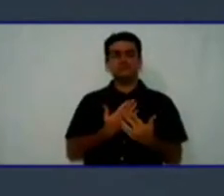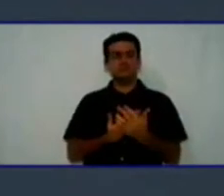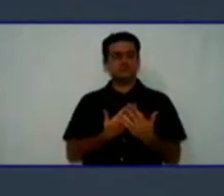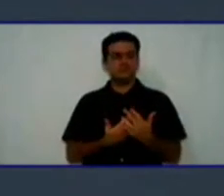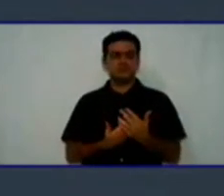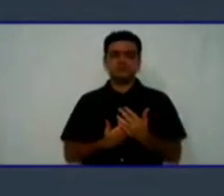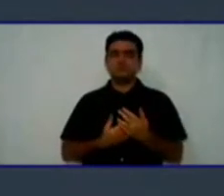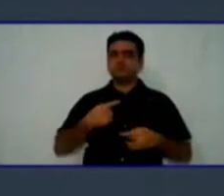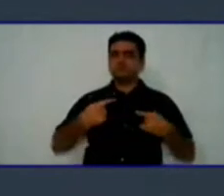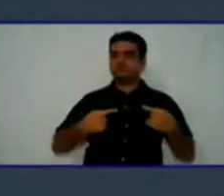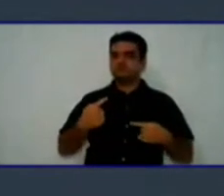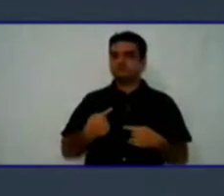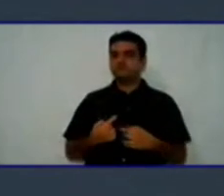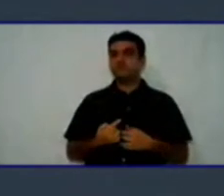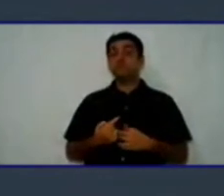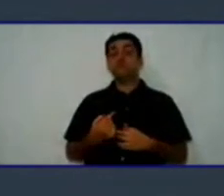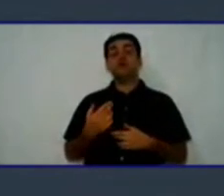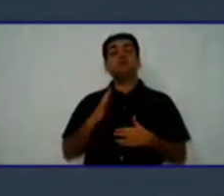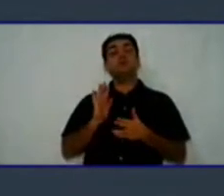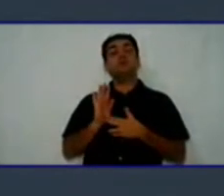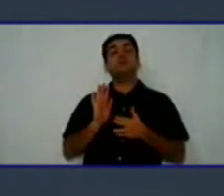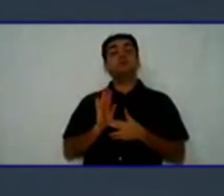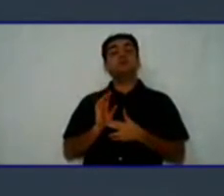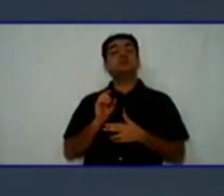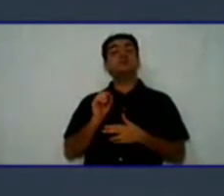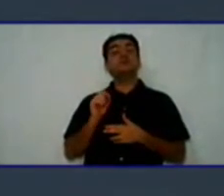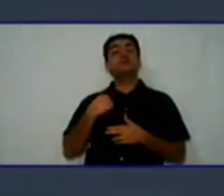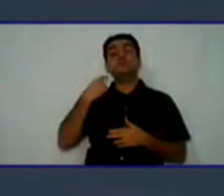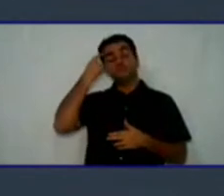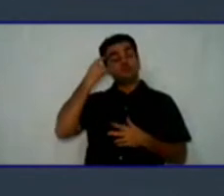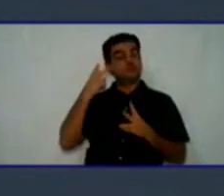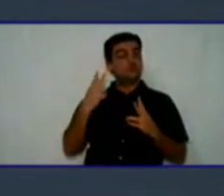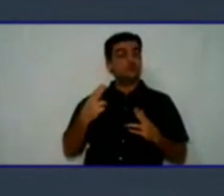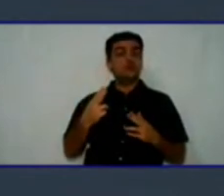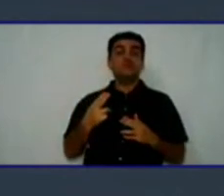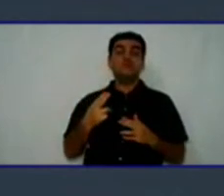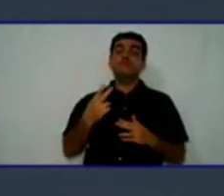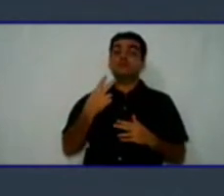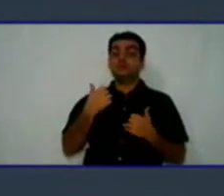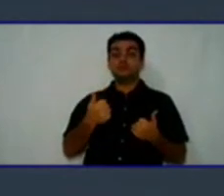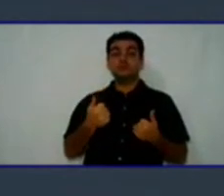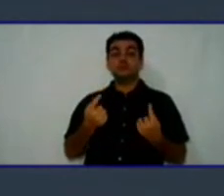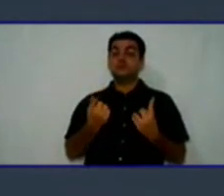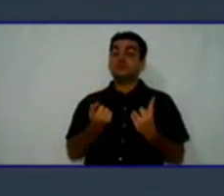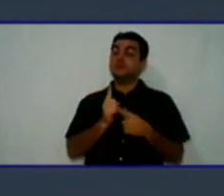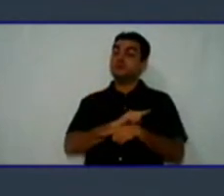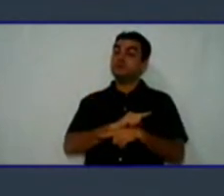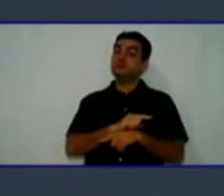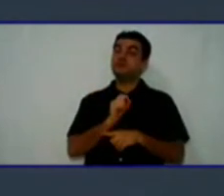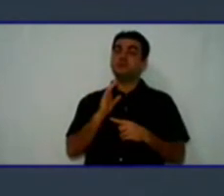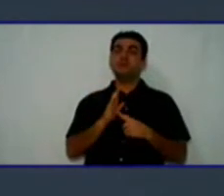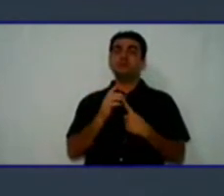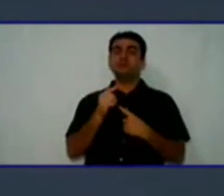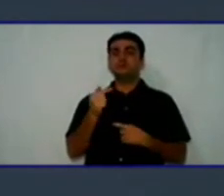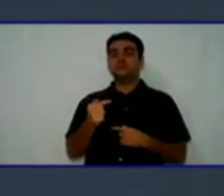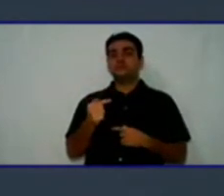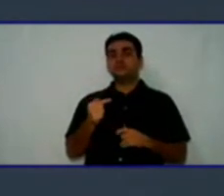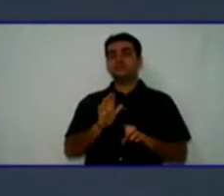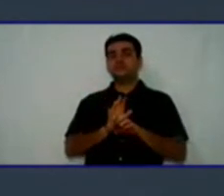brilho costumeiro, teria propugnado o que eu entendi ser uma solução diversa, né? No item 7 da